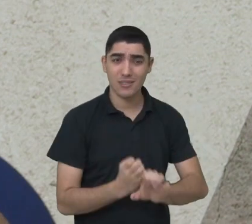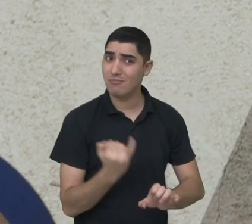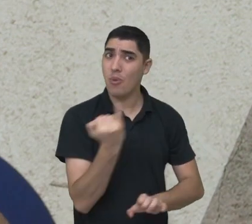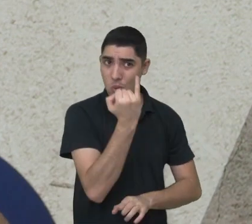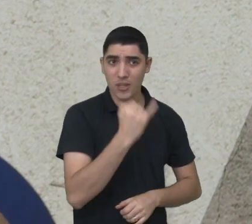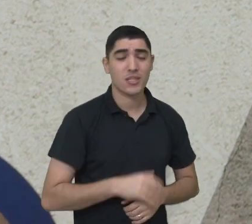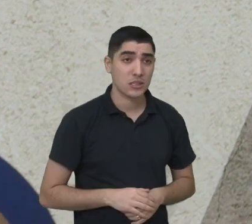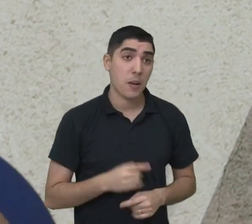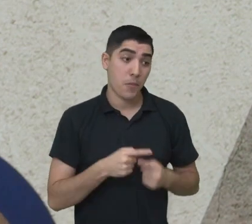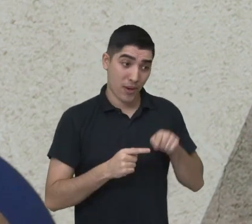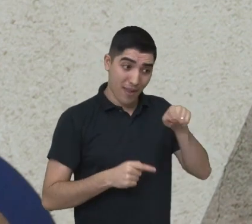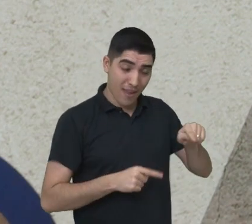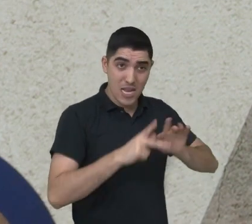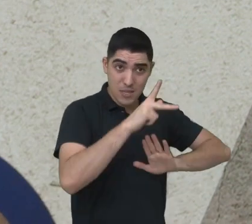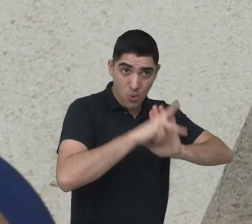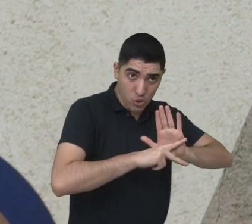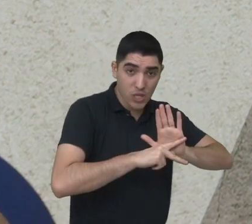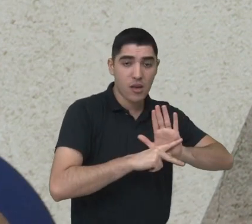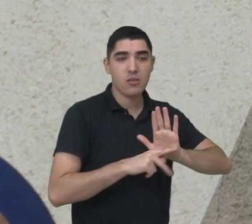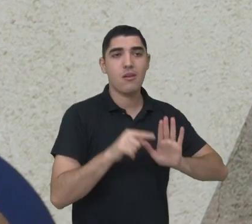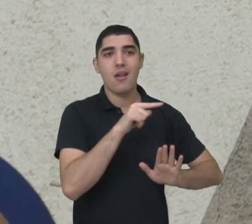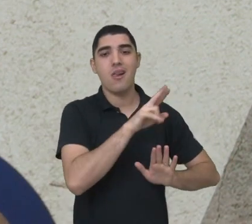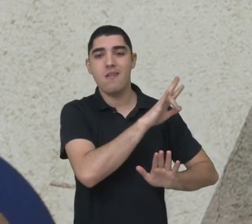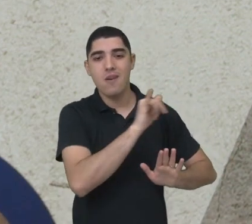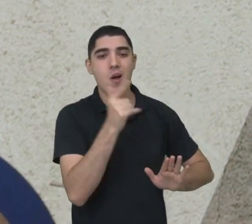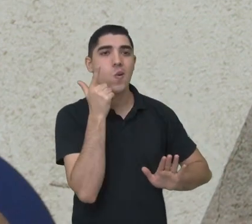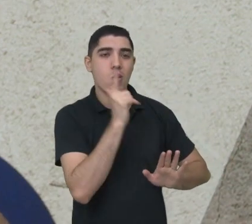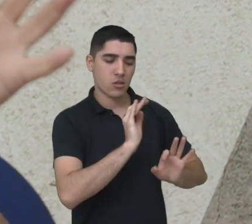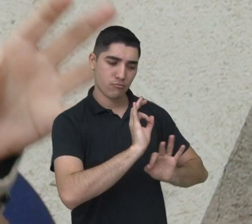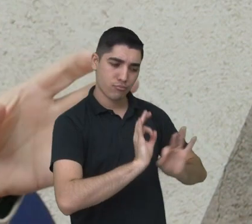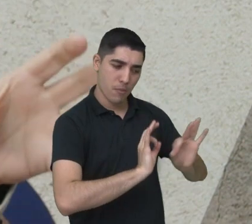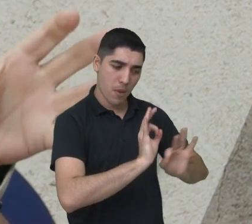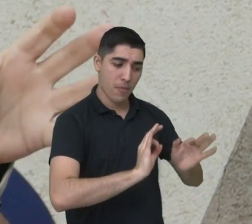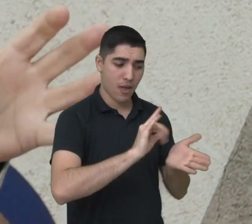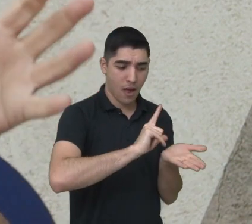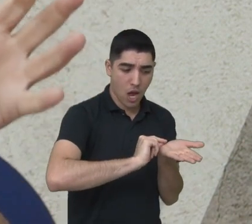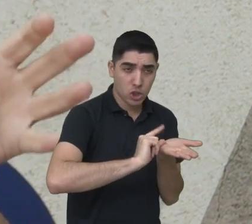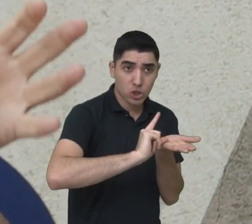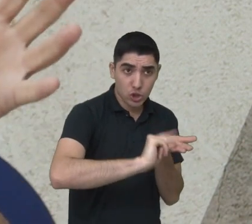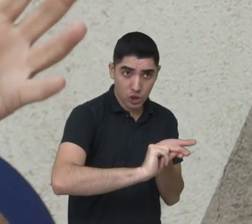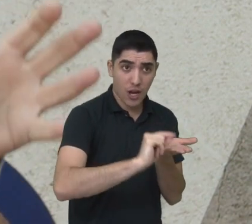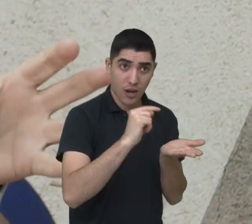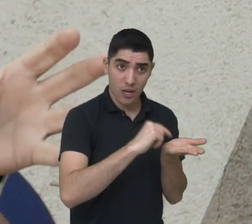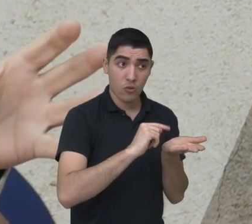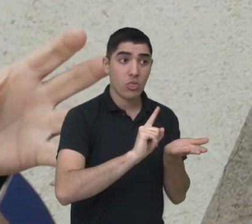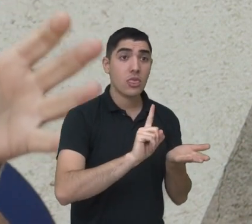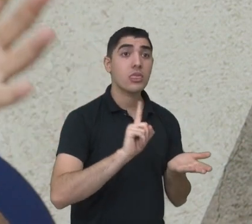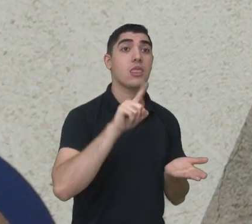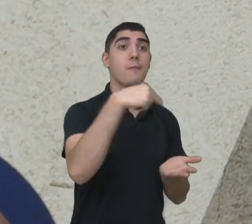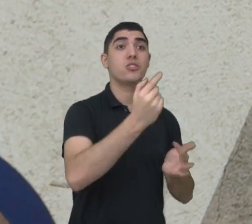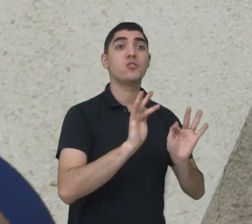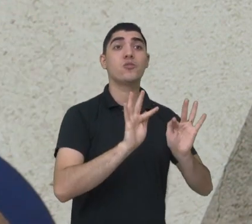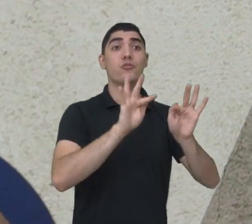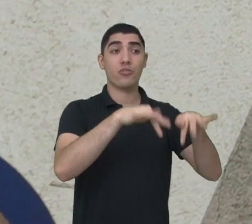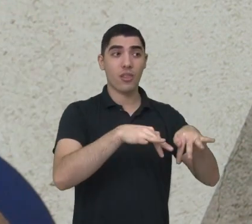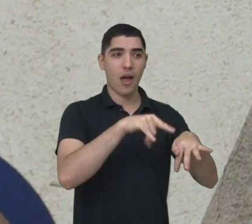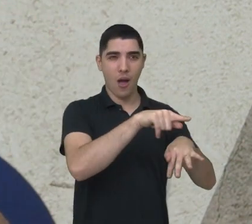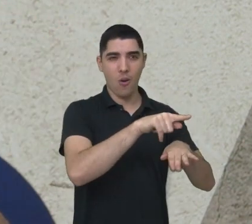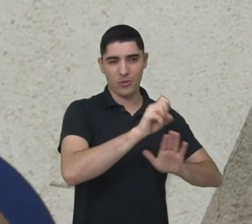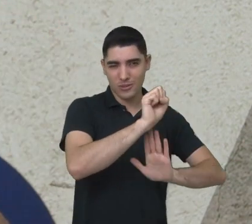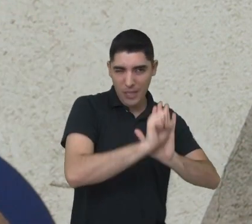dentro desse projeto, ele vai desenvolver um artigo científico no final do semestre